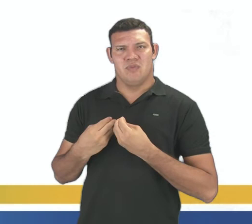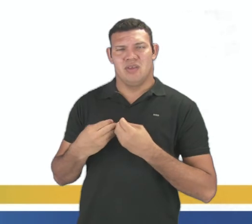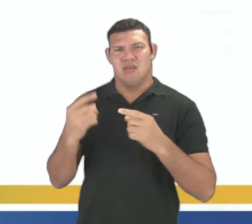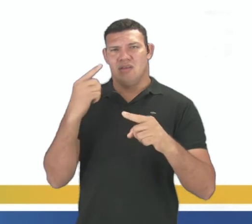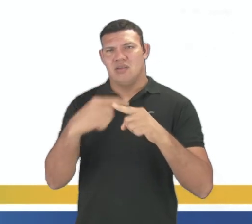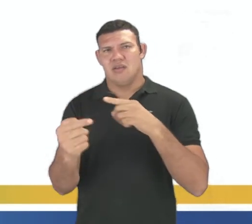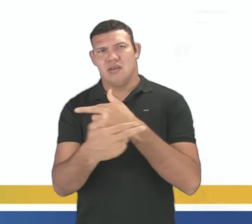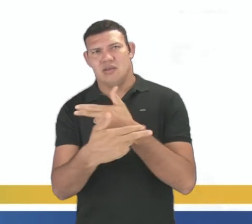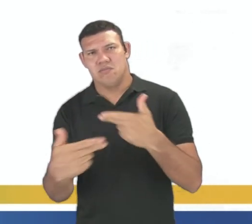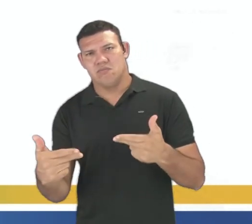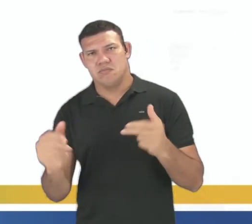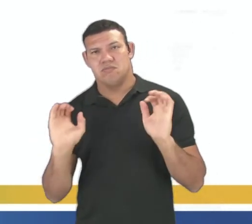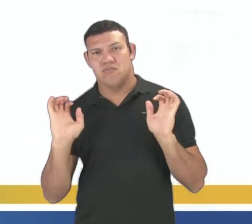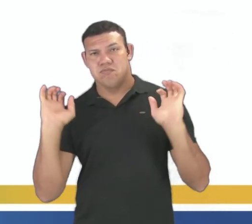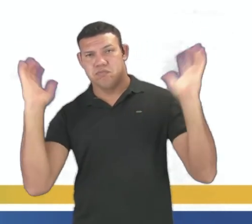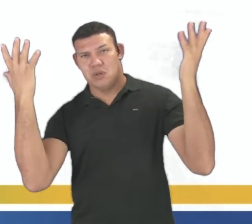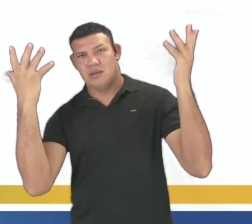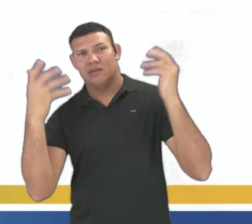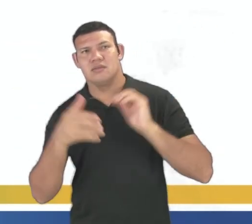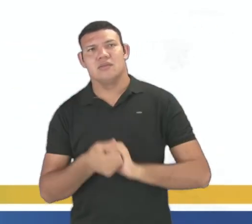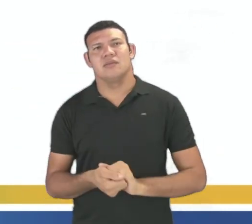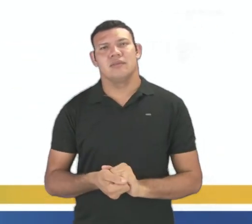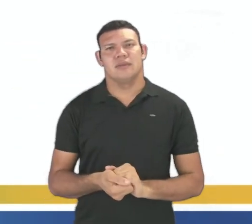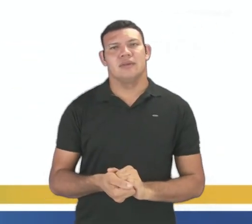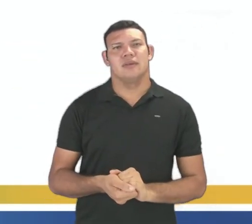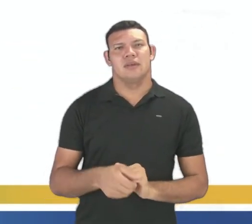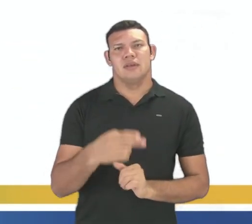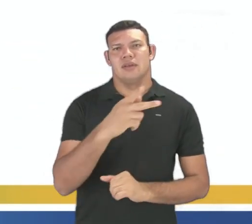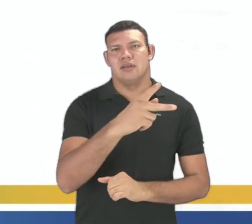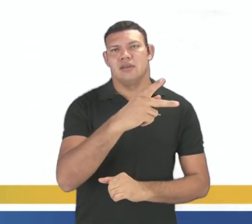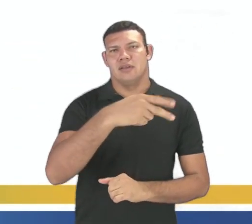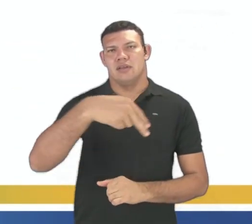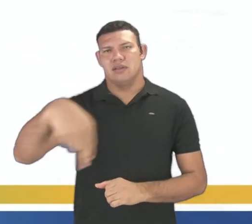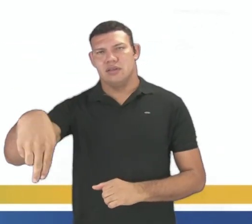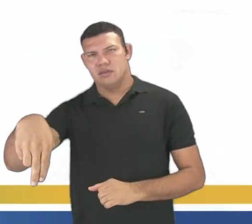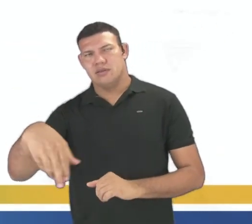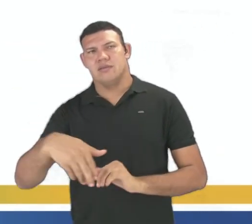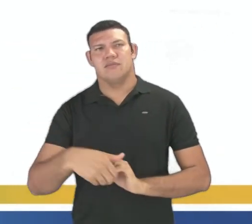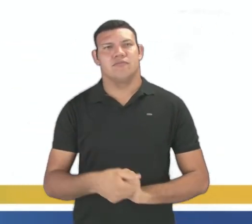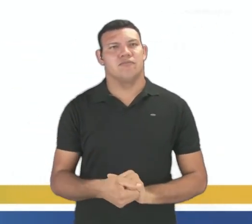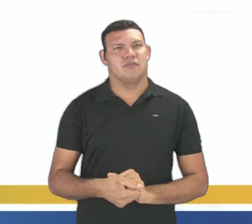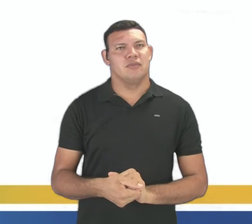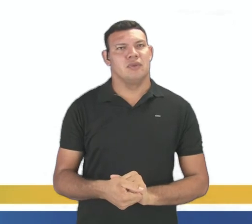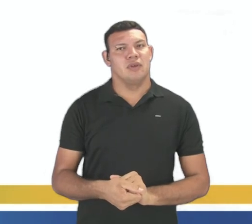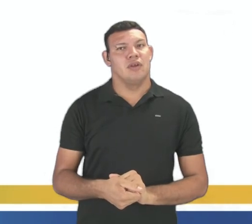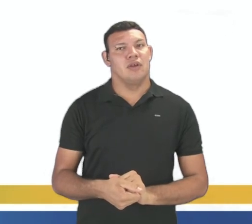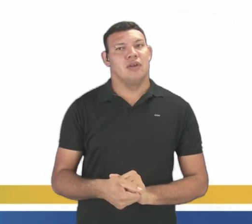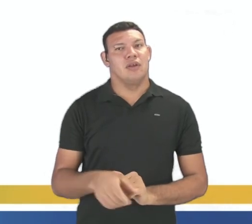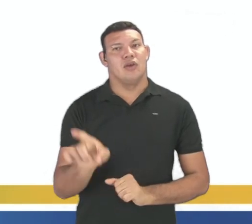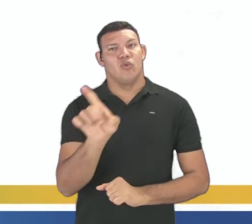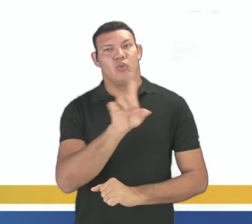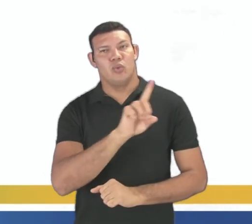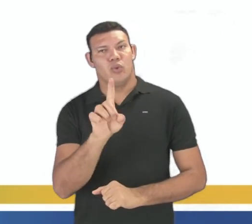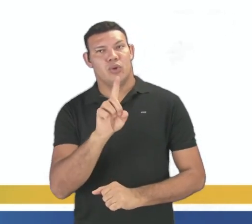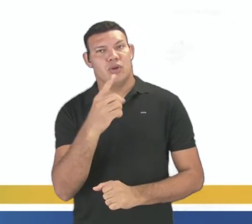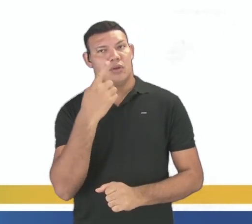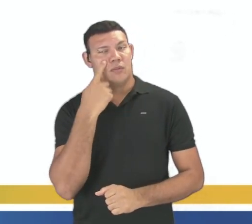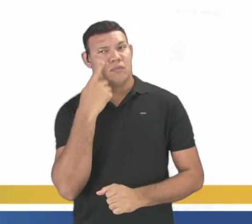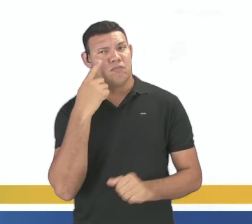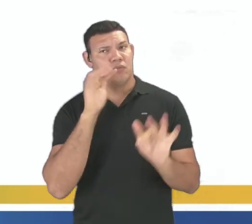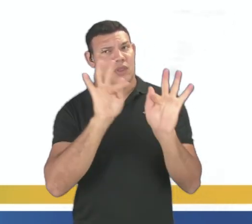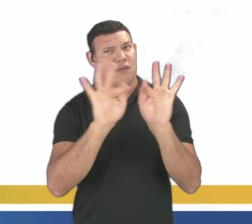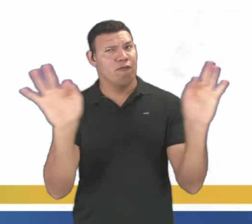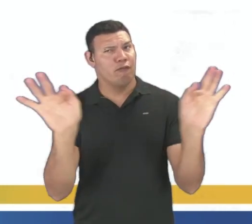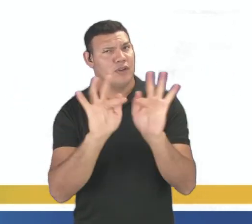thing. Mas qual seria o pronome ideal? Já temos ali o didn't na negativa. Então, não podemos utilizar o nothing. Então, o